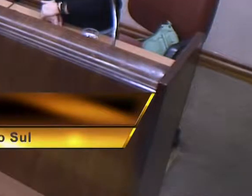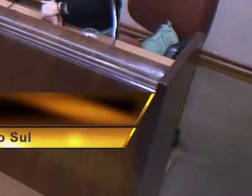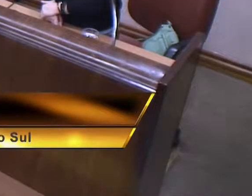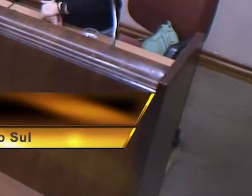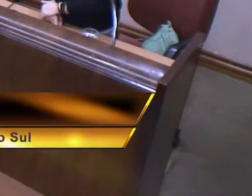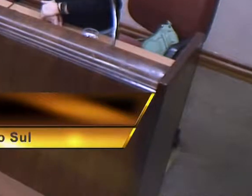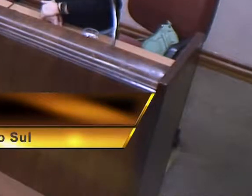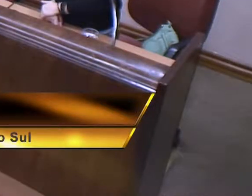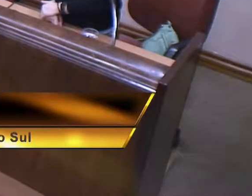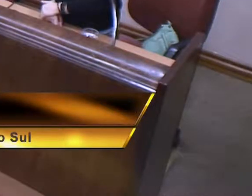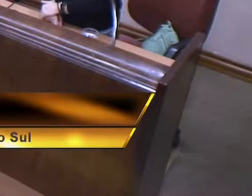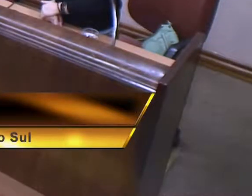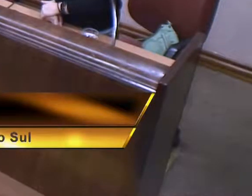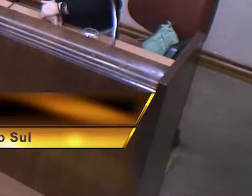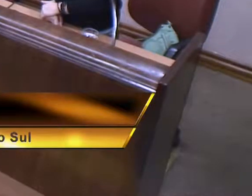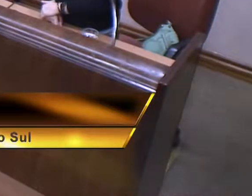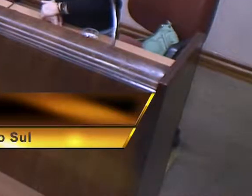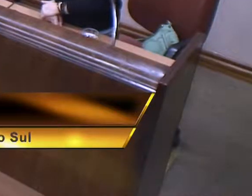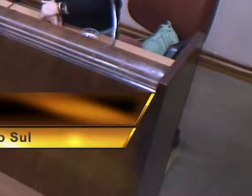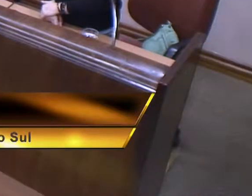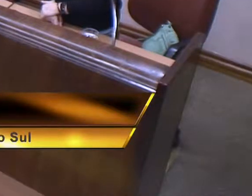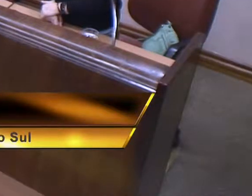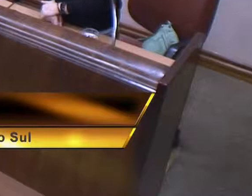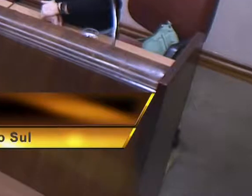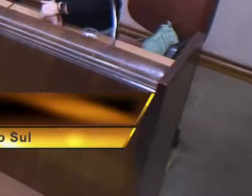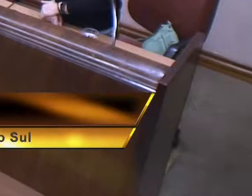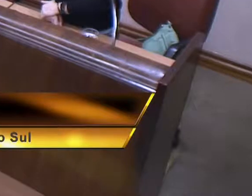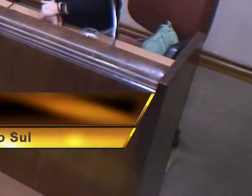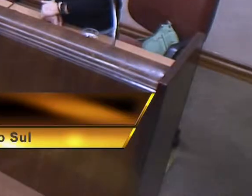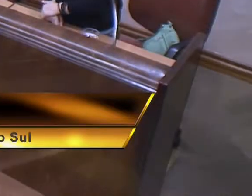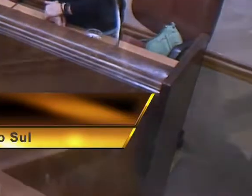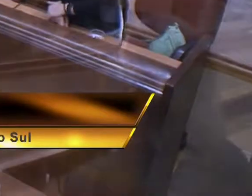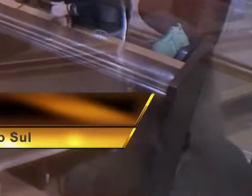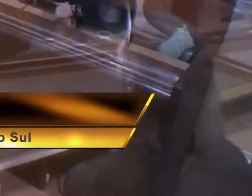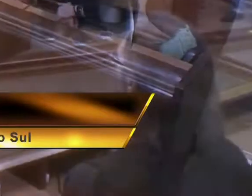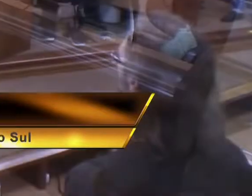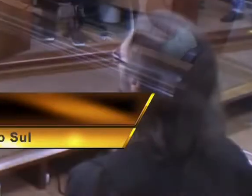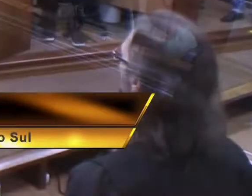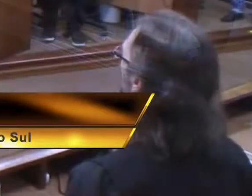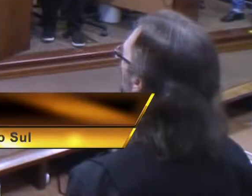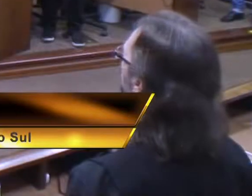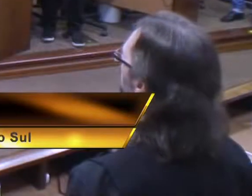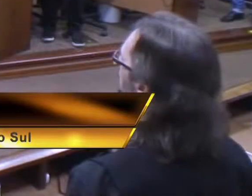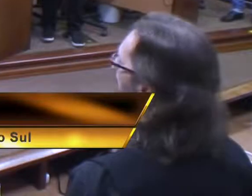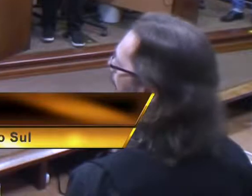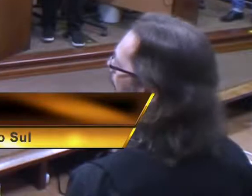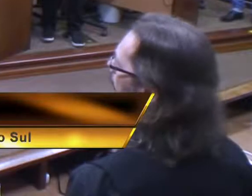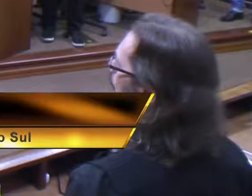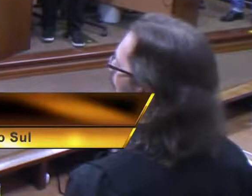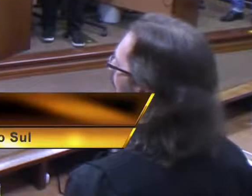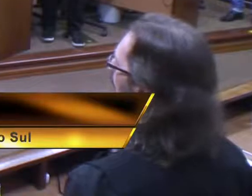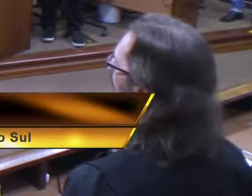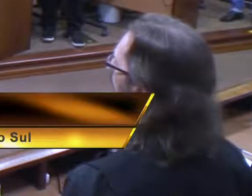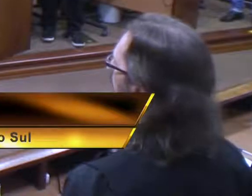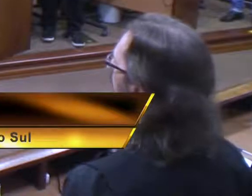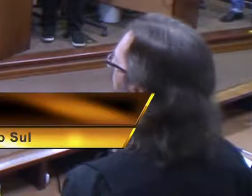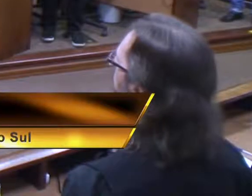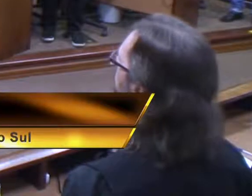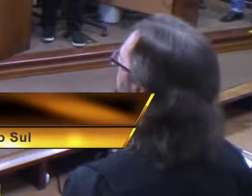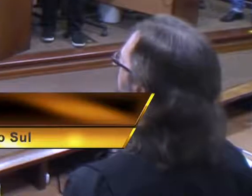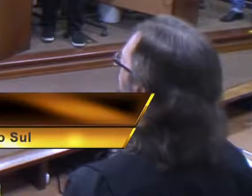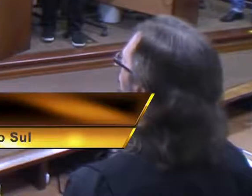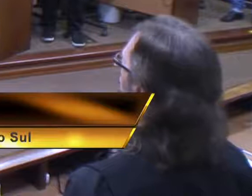pávido, conosco, e o teu futuro espelha essa grandeza, terra